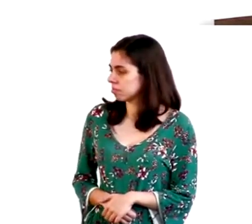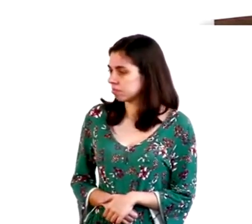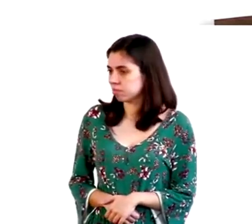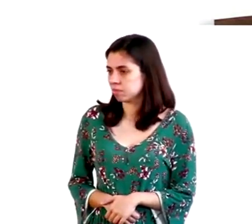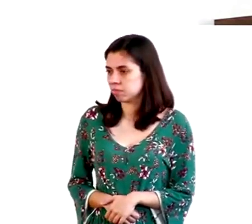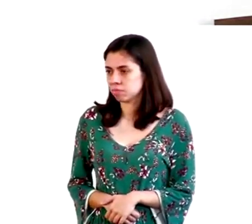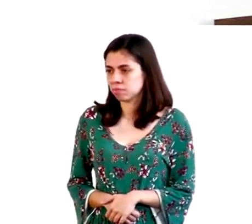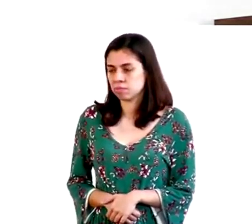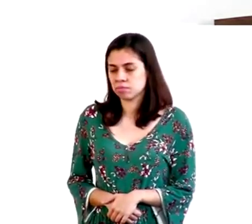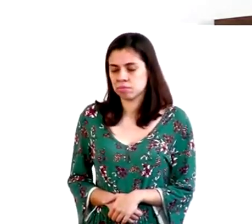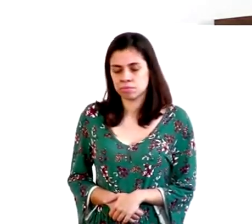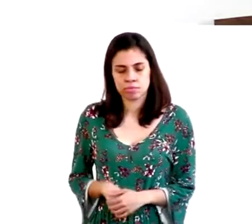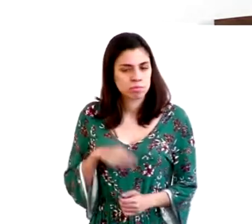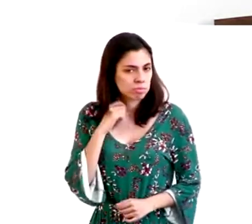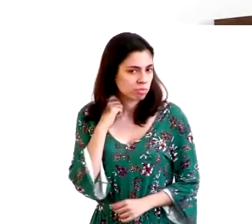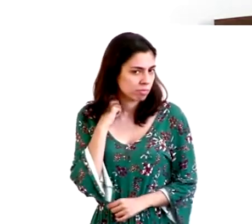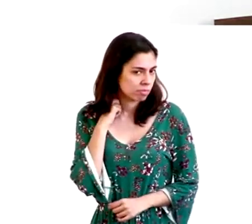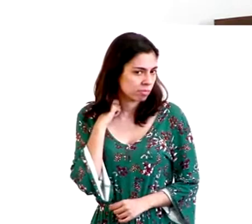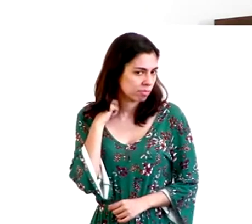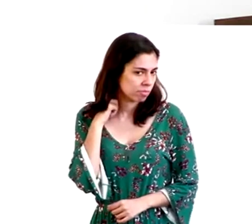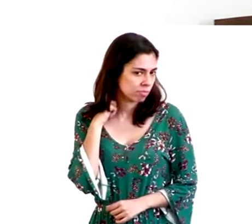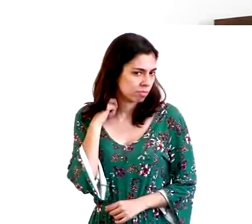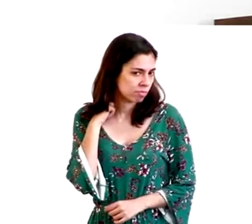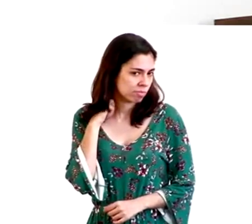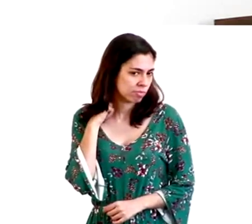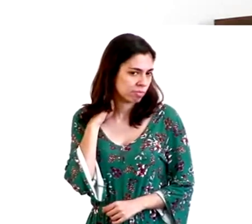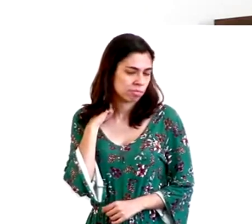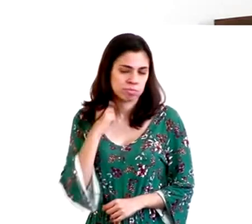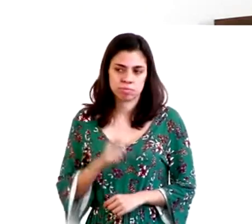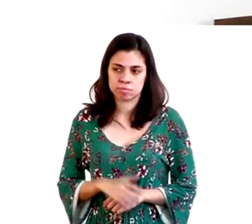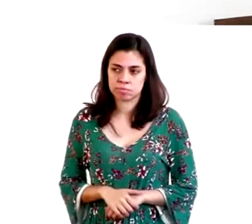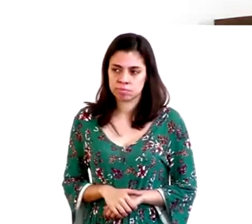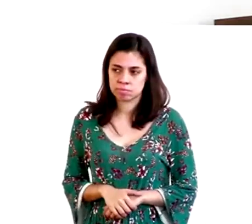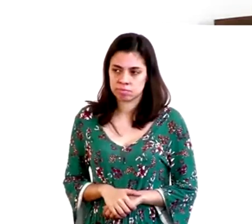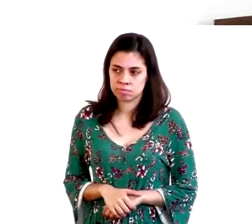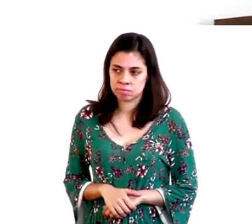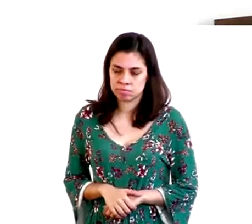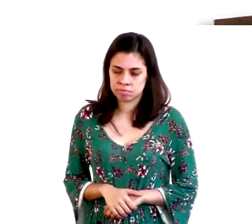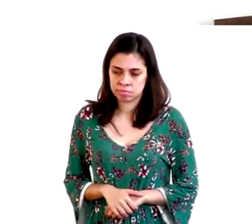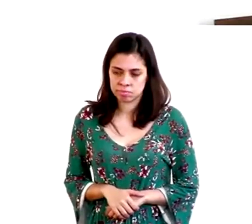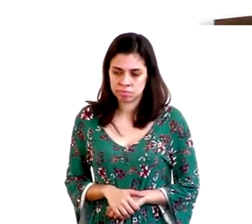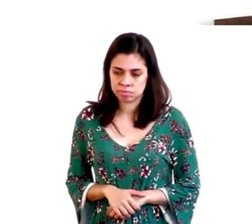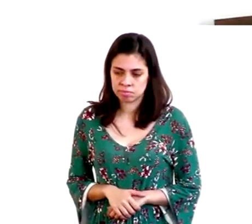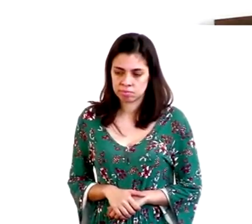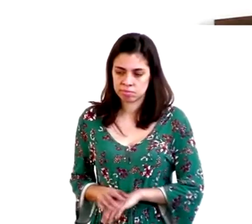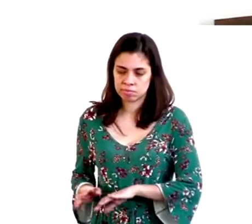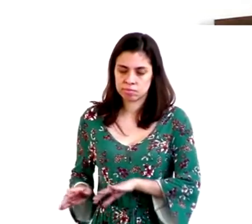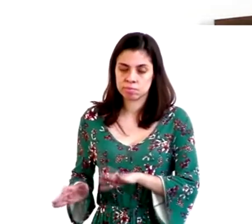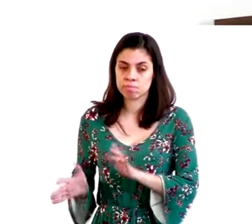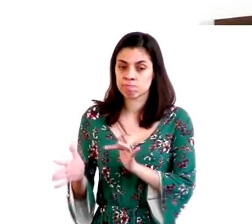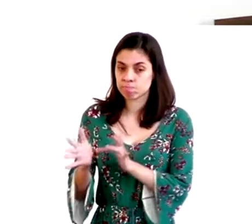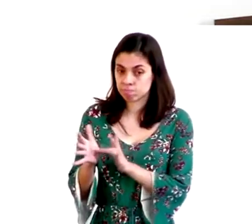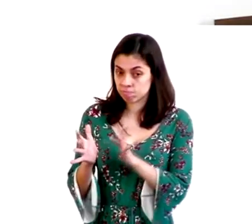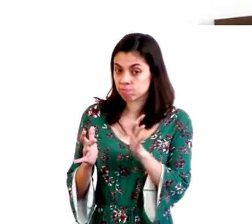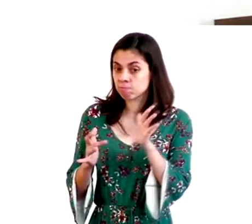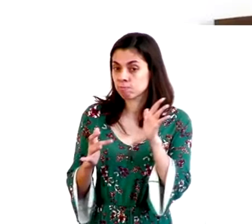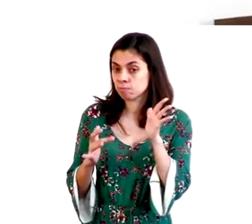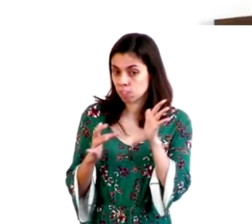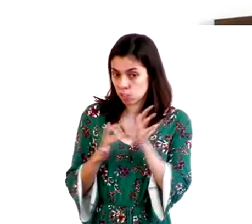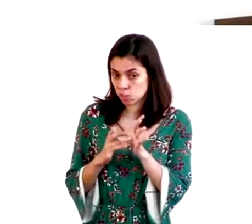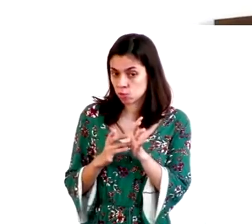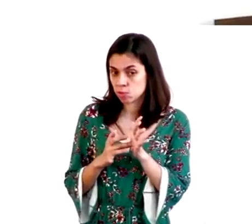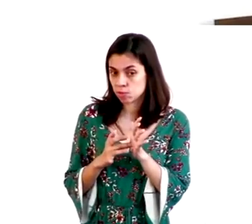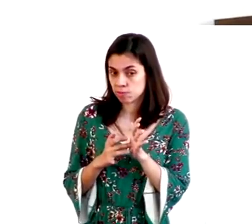Todos nós, queridos, vimos como o Rei Jesus venceu o diabo, a